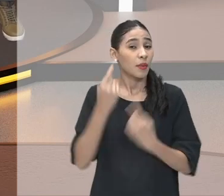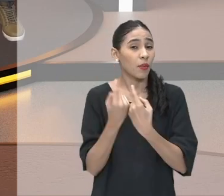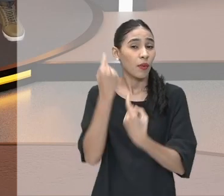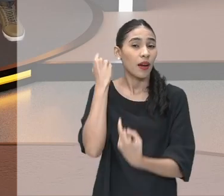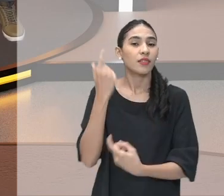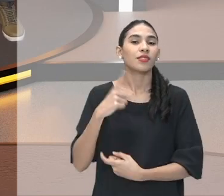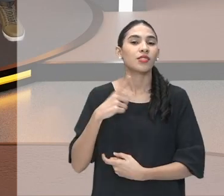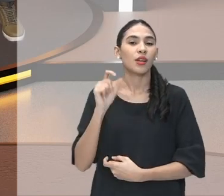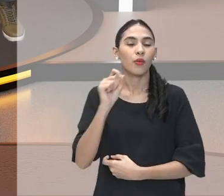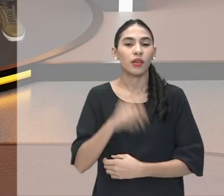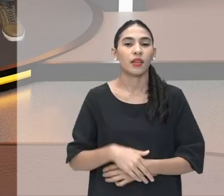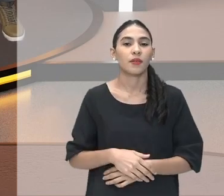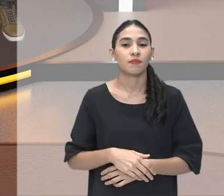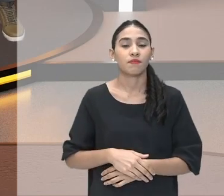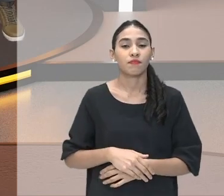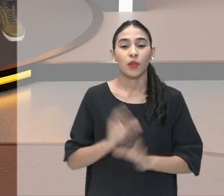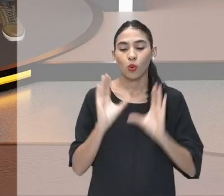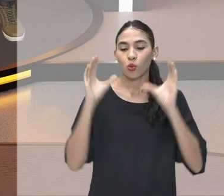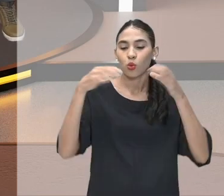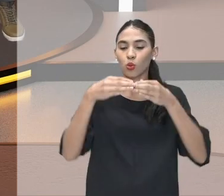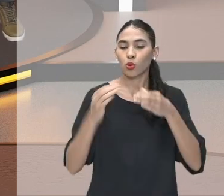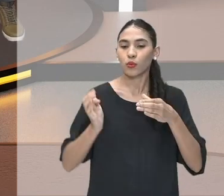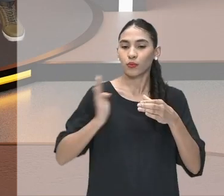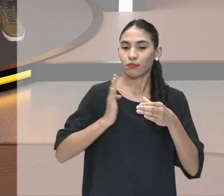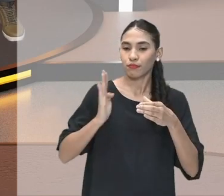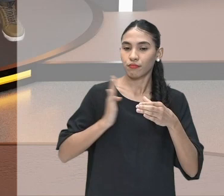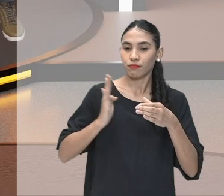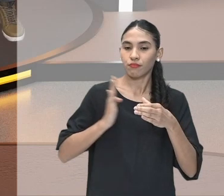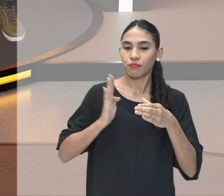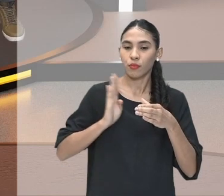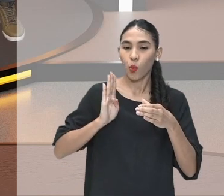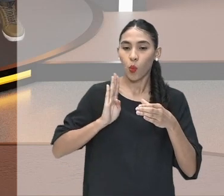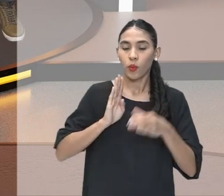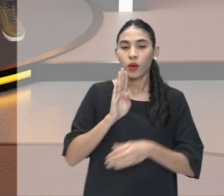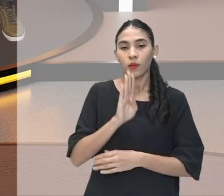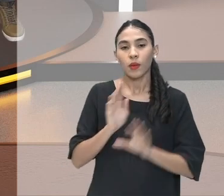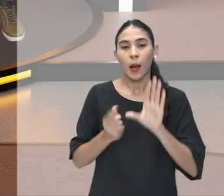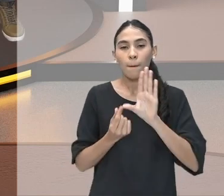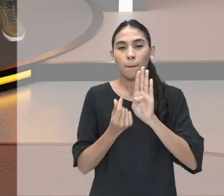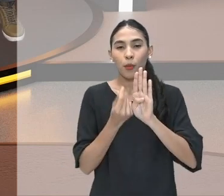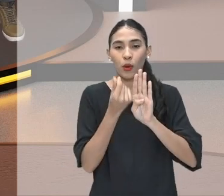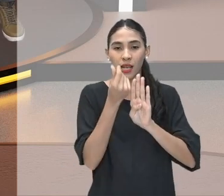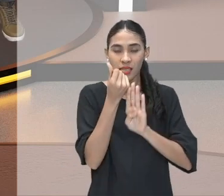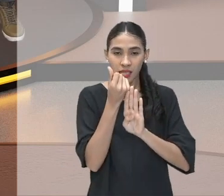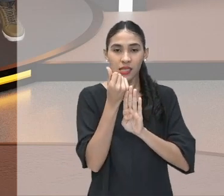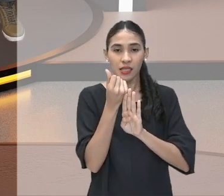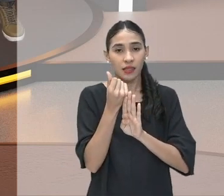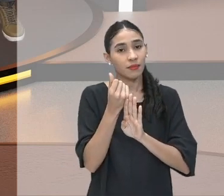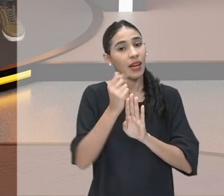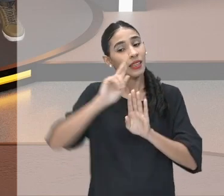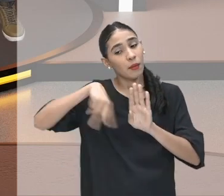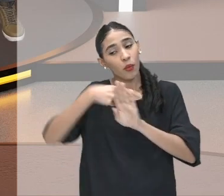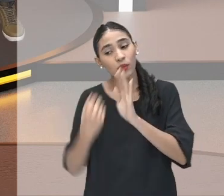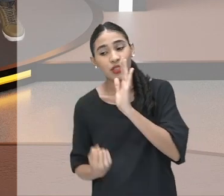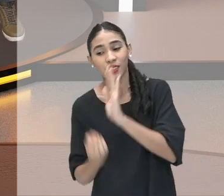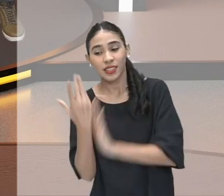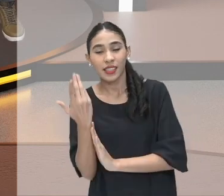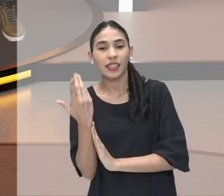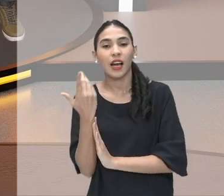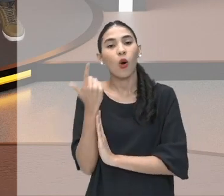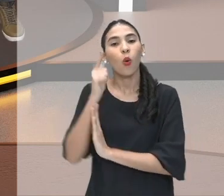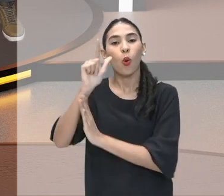aí a nobreza, não é isso? Aqueles que tinham o poder era a nobreza. Vai surgir uma nova classe social, então por isso que há uma